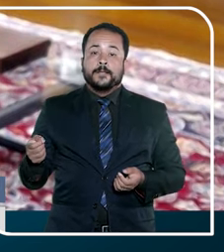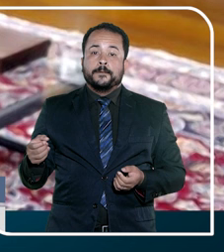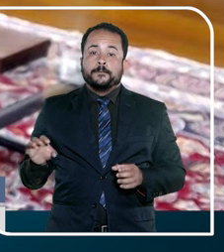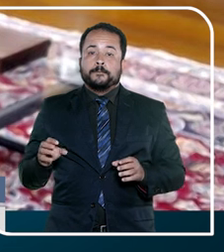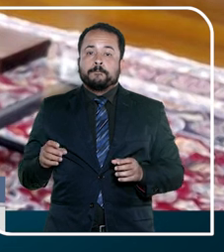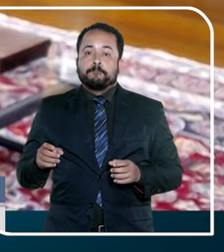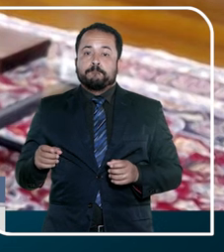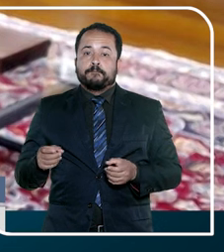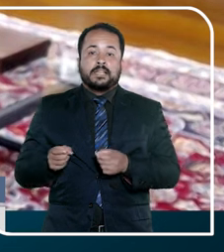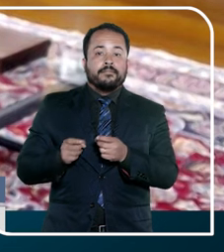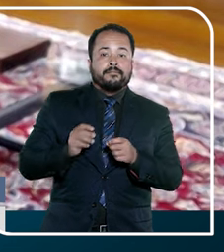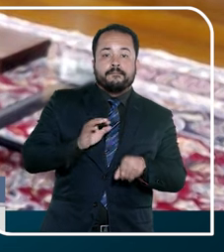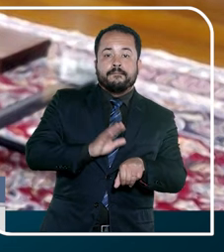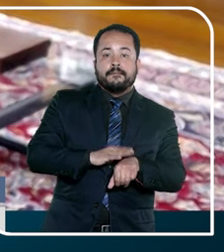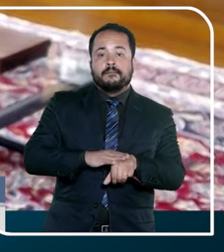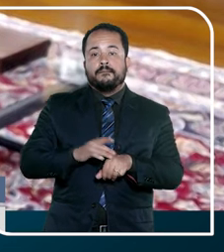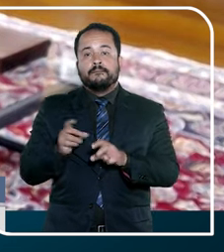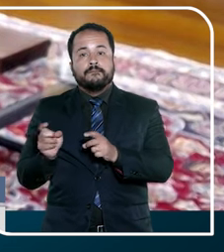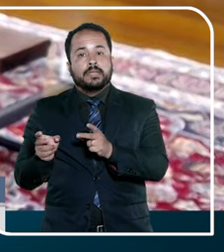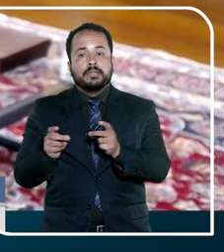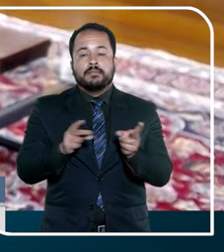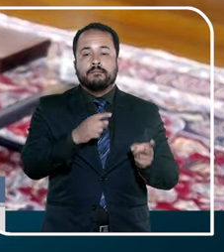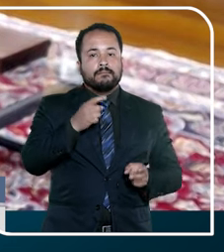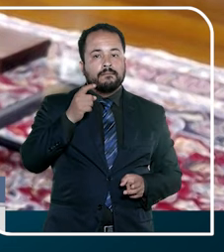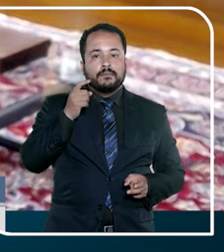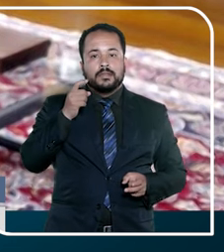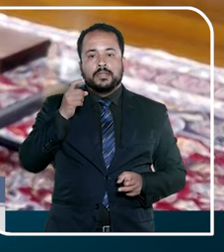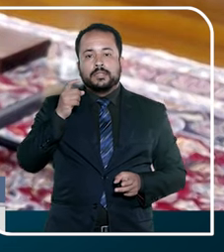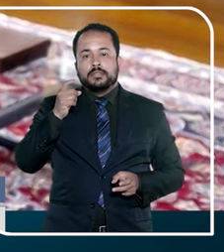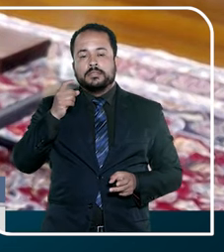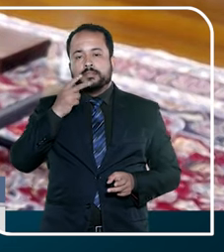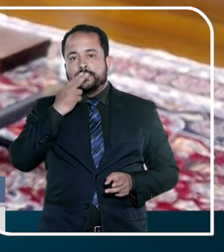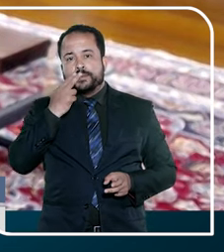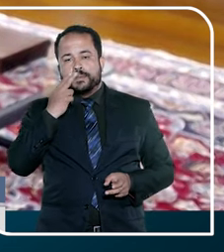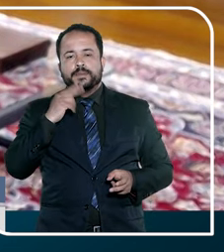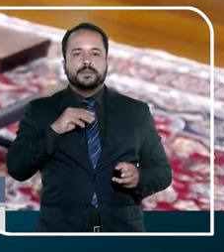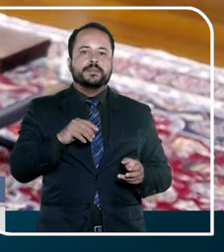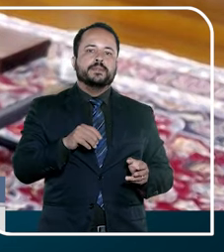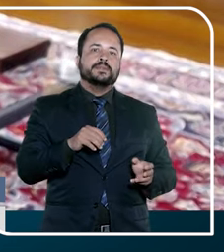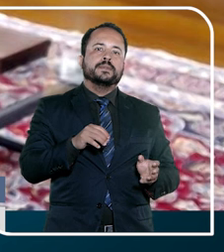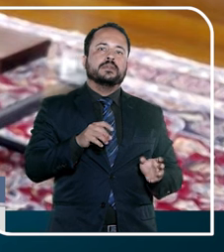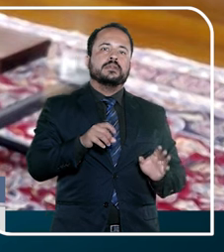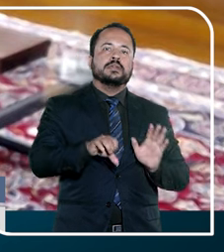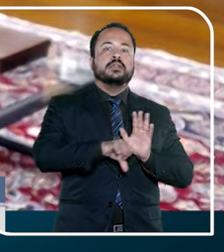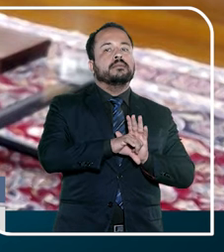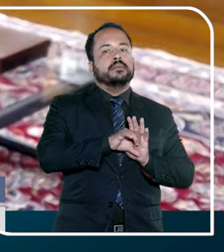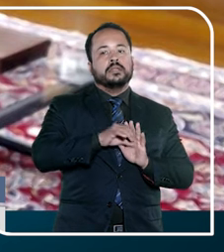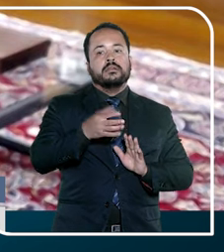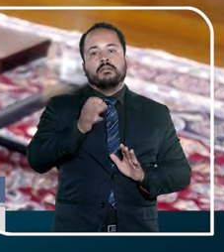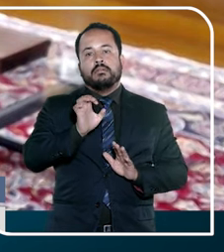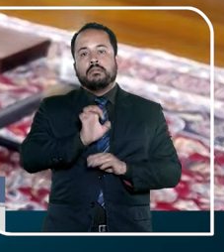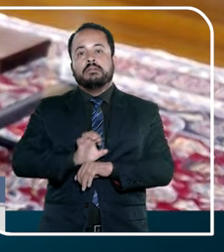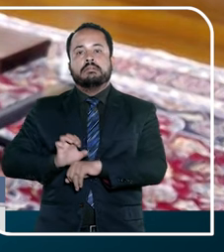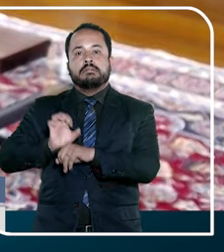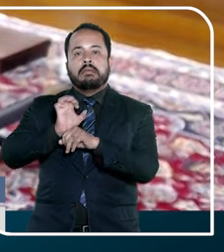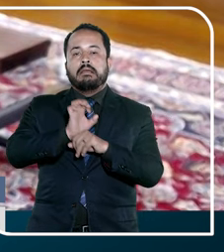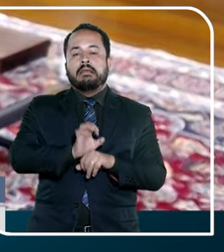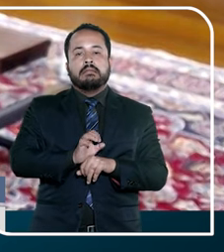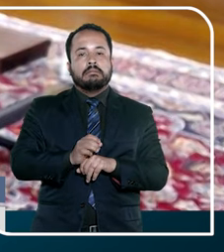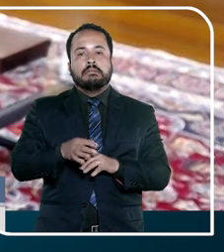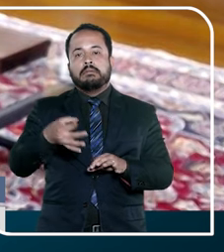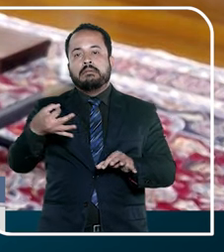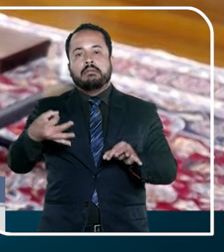estado não tem sido capaz de Executar a os seus créditos